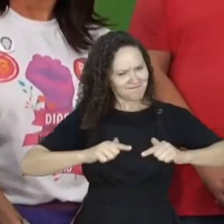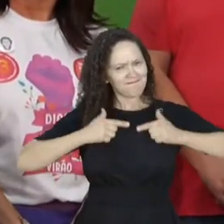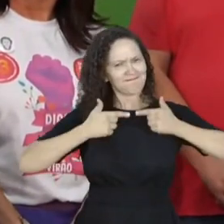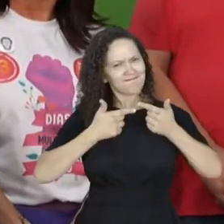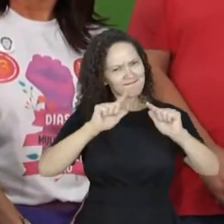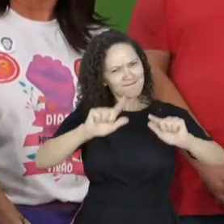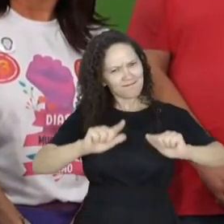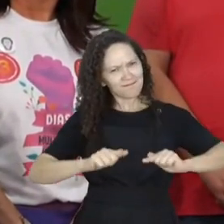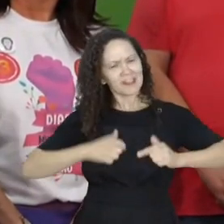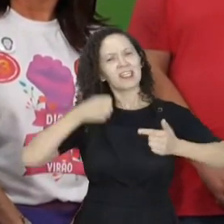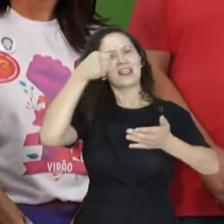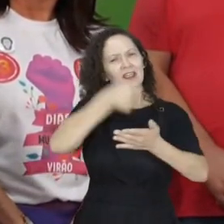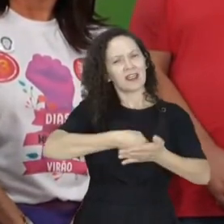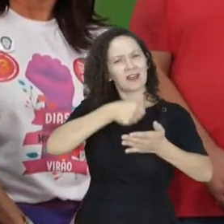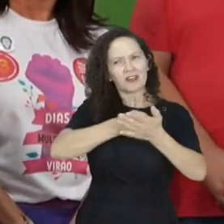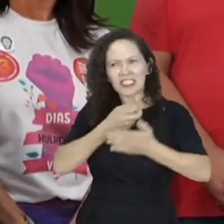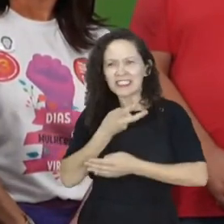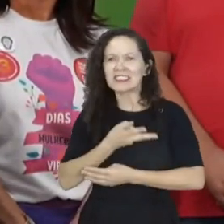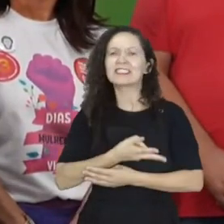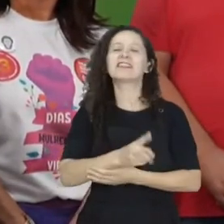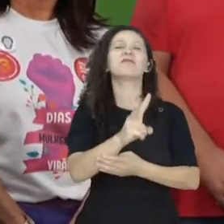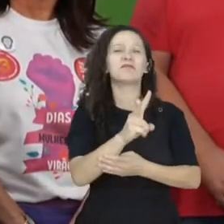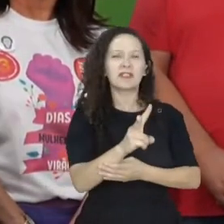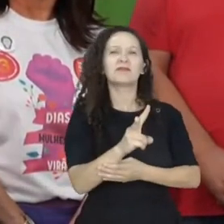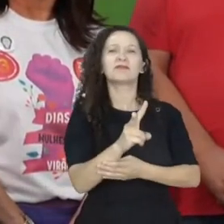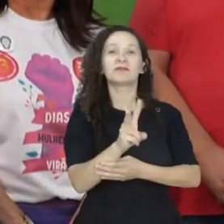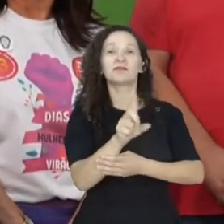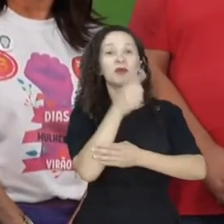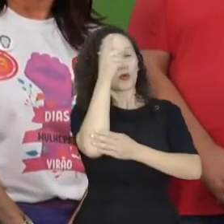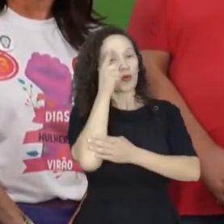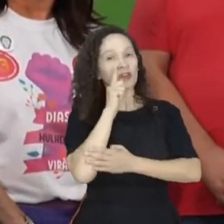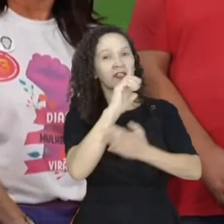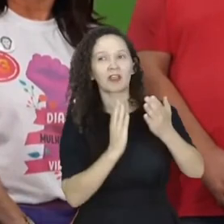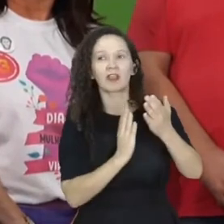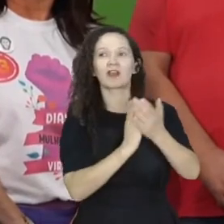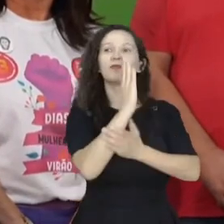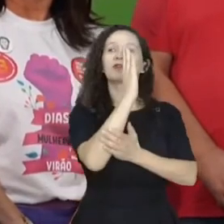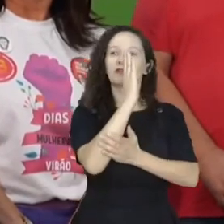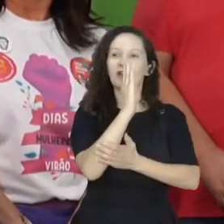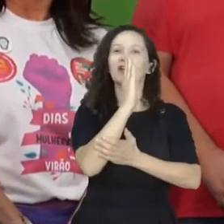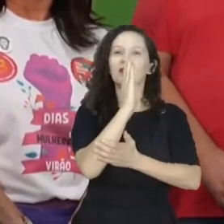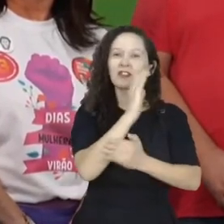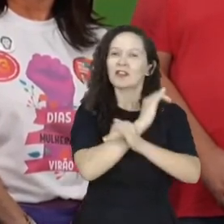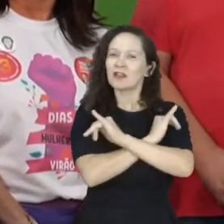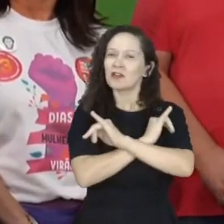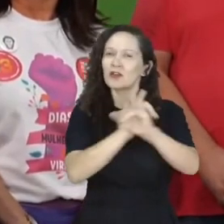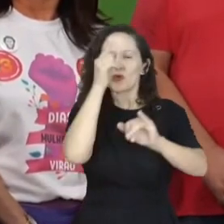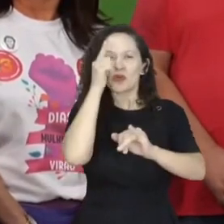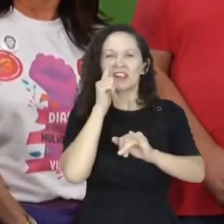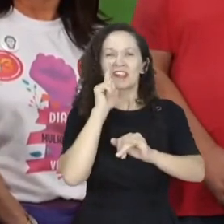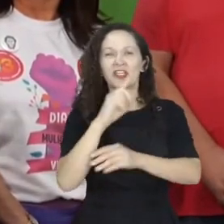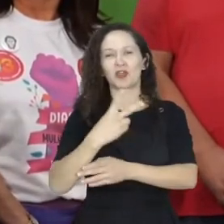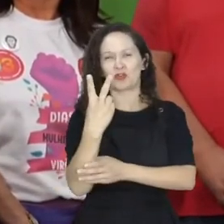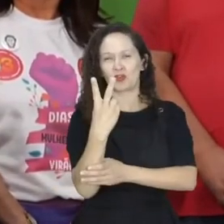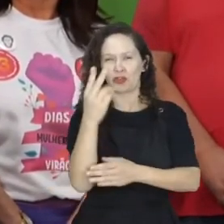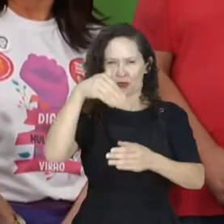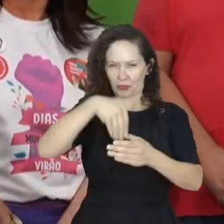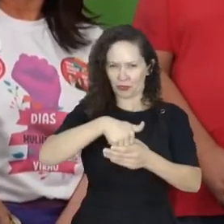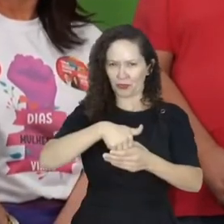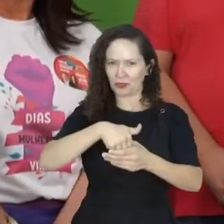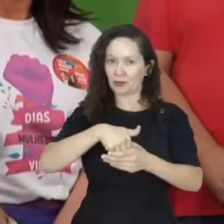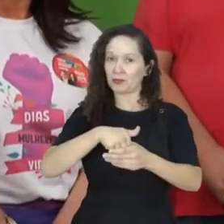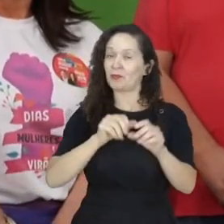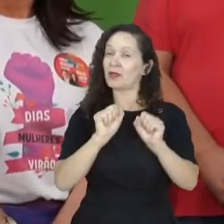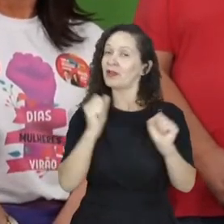turnos. Briguei muito para a gente aprovar a lei e regular as eleições do dois turnos. Exatamente para que acontecesse